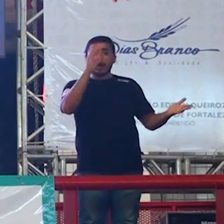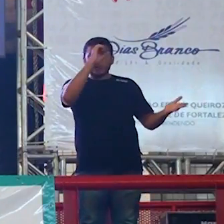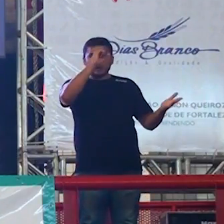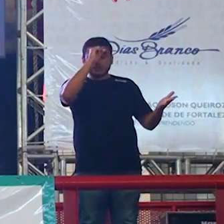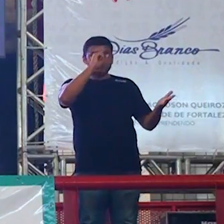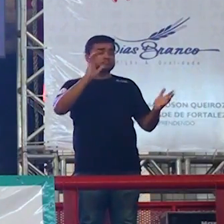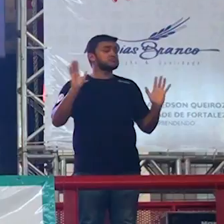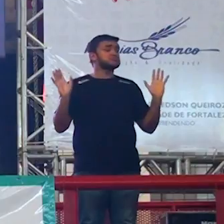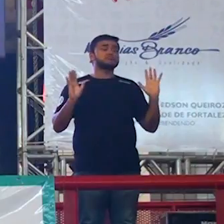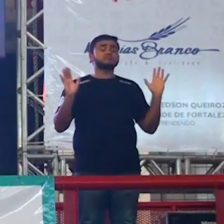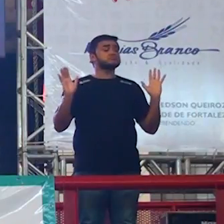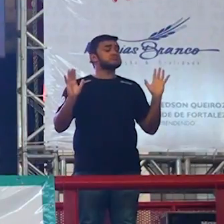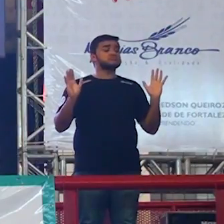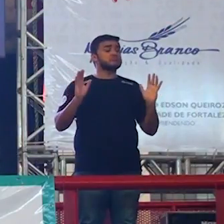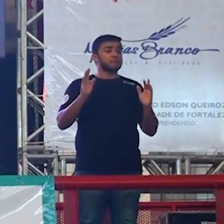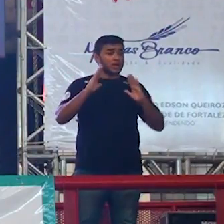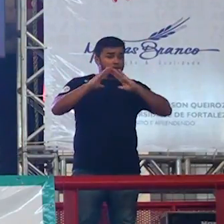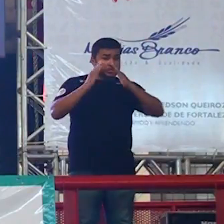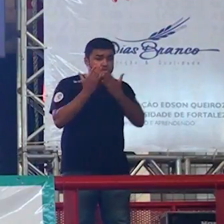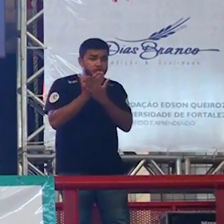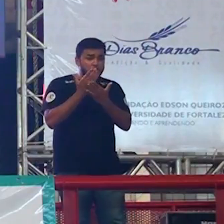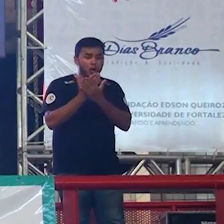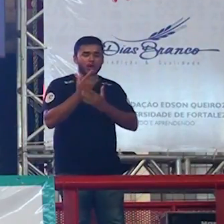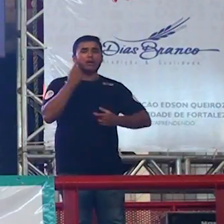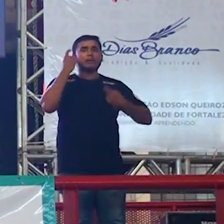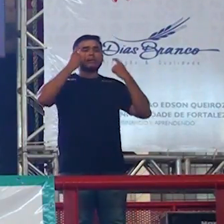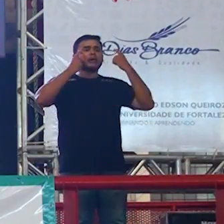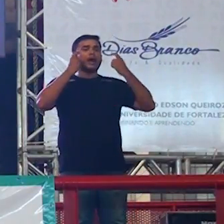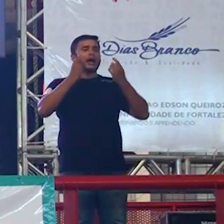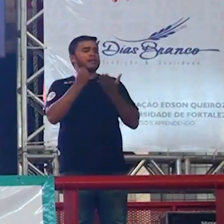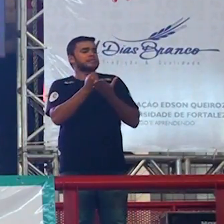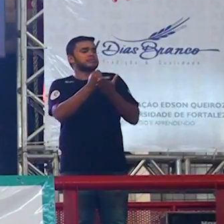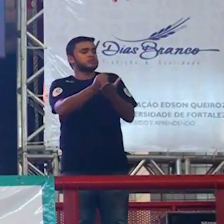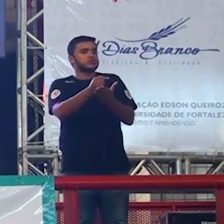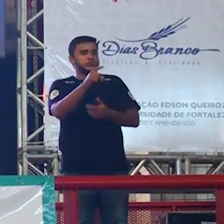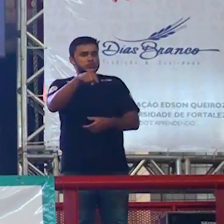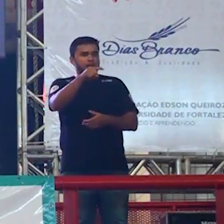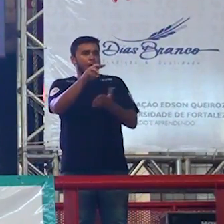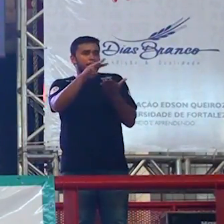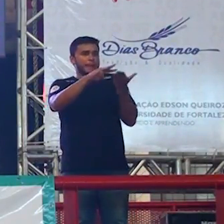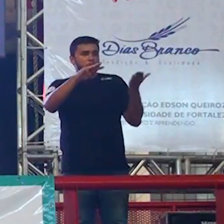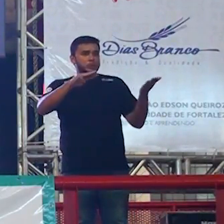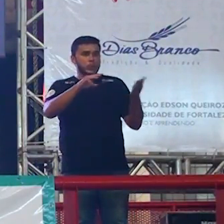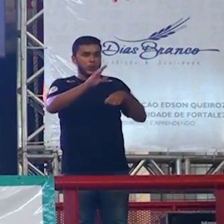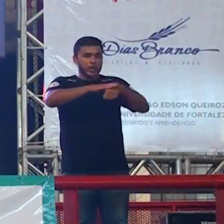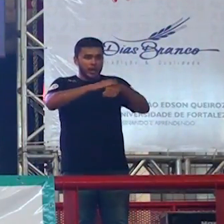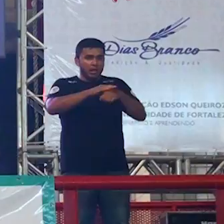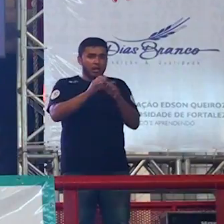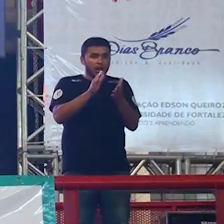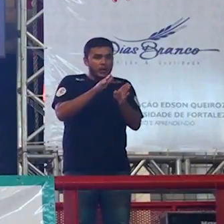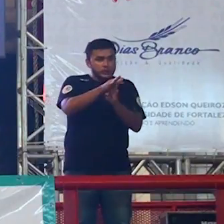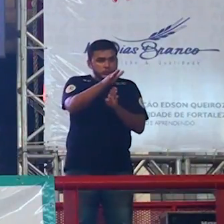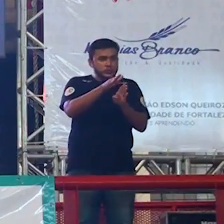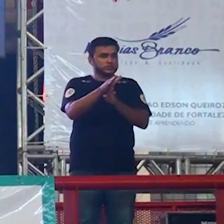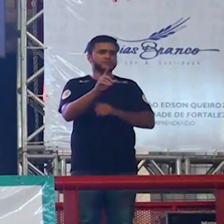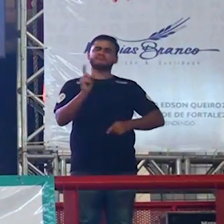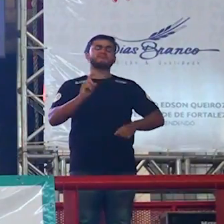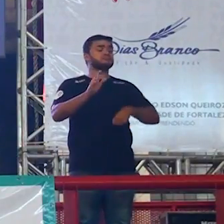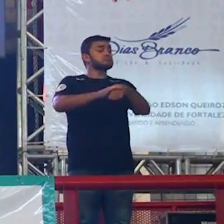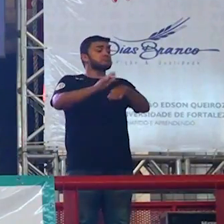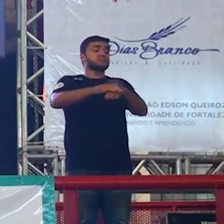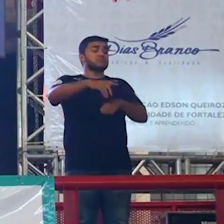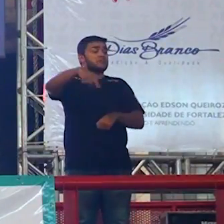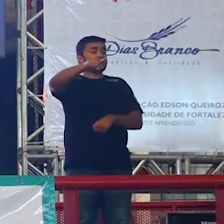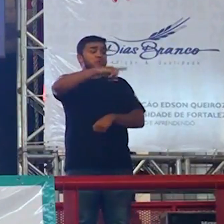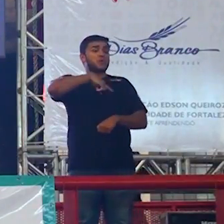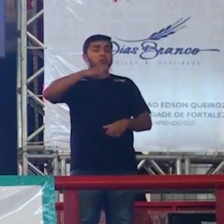os colégios não se preocupam com isso. Uma boa parte deles. Infelizmente, cada um por si. Eu tenho